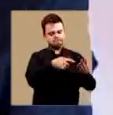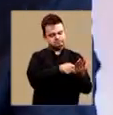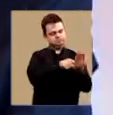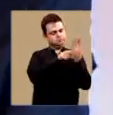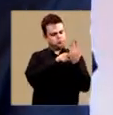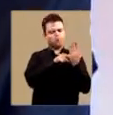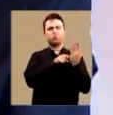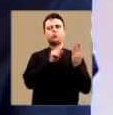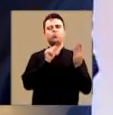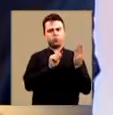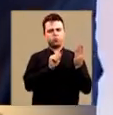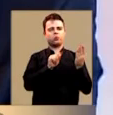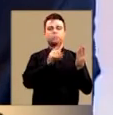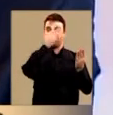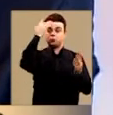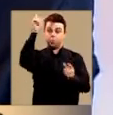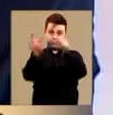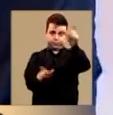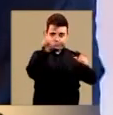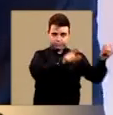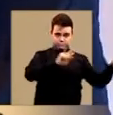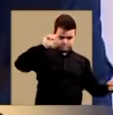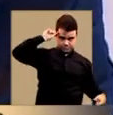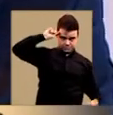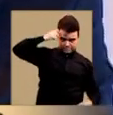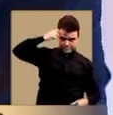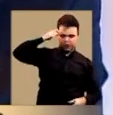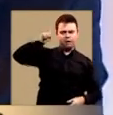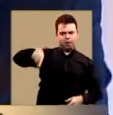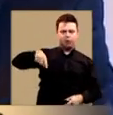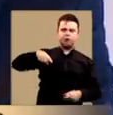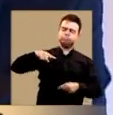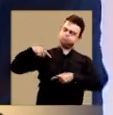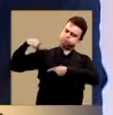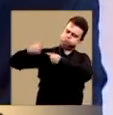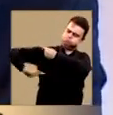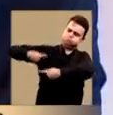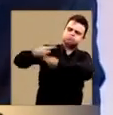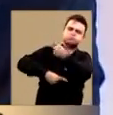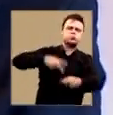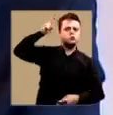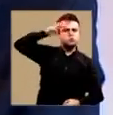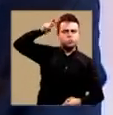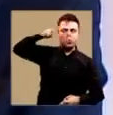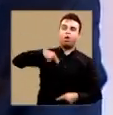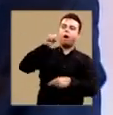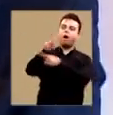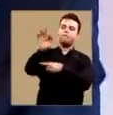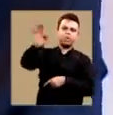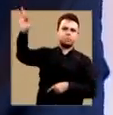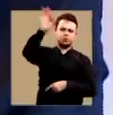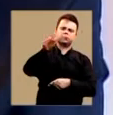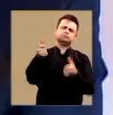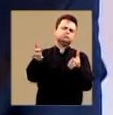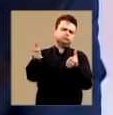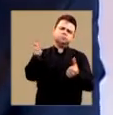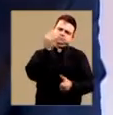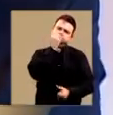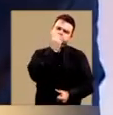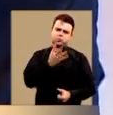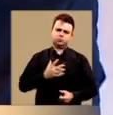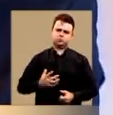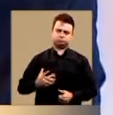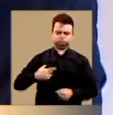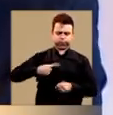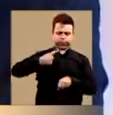a inclusão, né, de pessoas negras que vêm com toda a sua trajetória para o mundo acadêmico de extremamente positiva. E eu falo isso em razão de